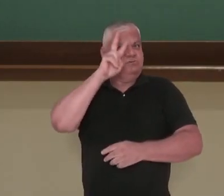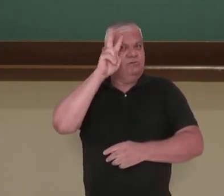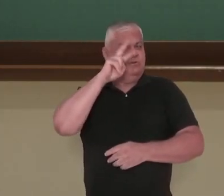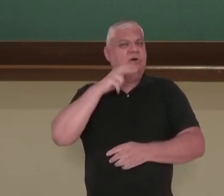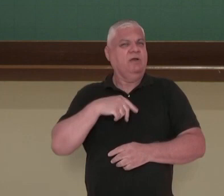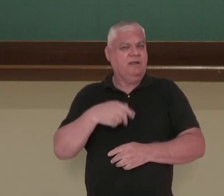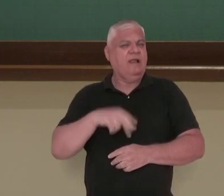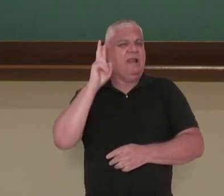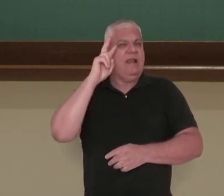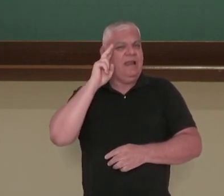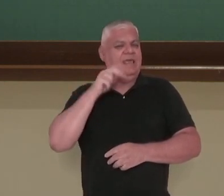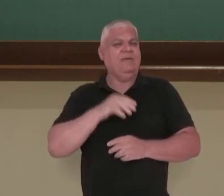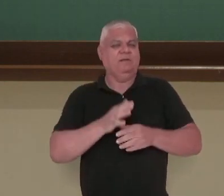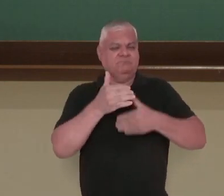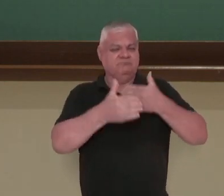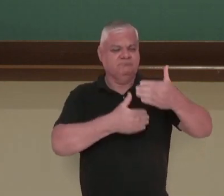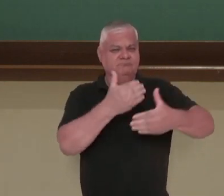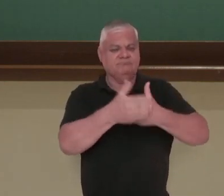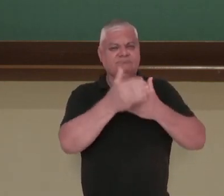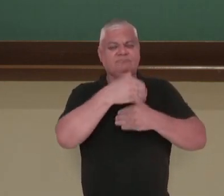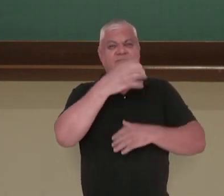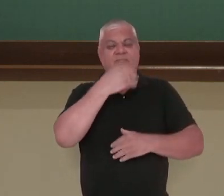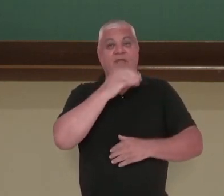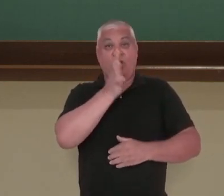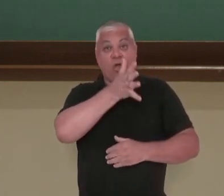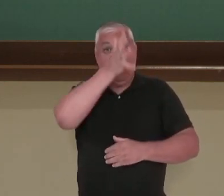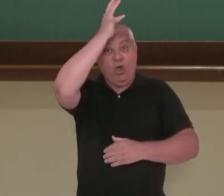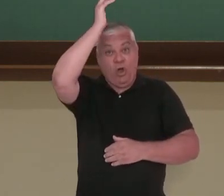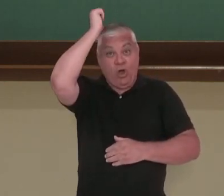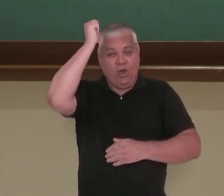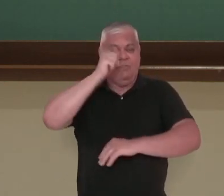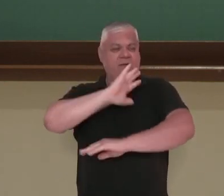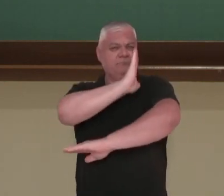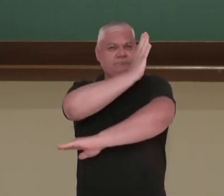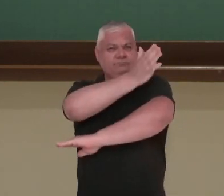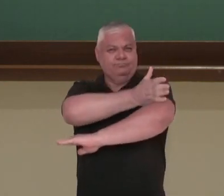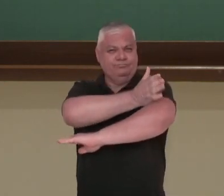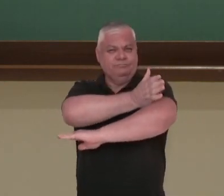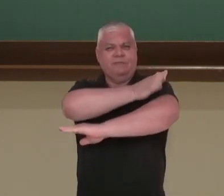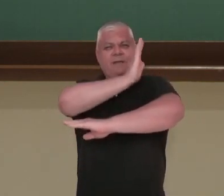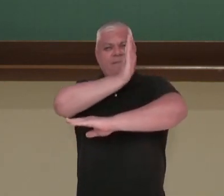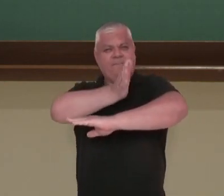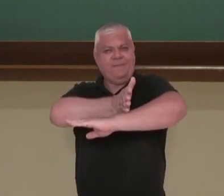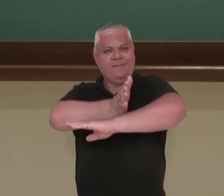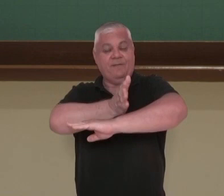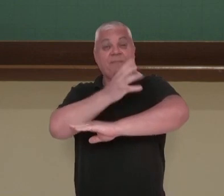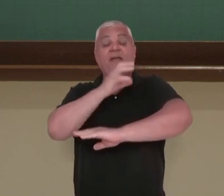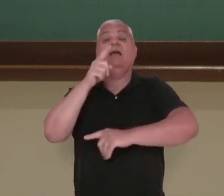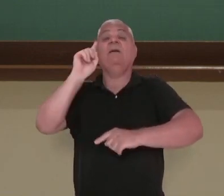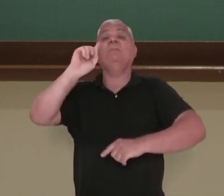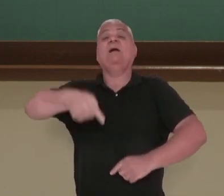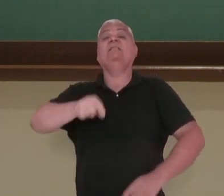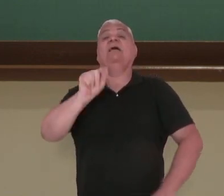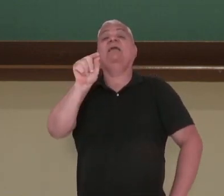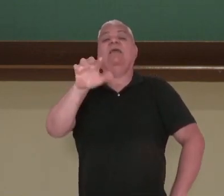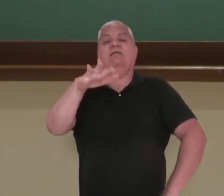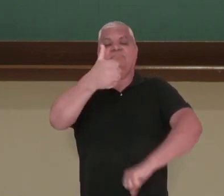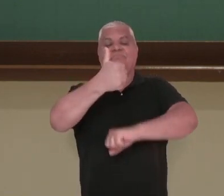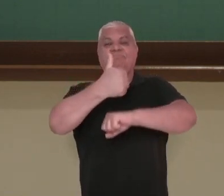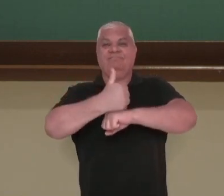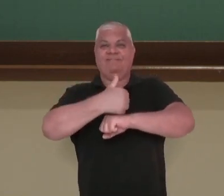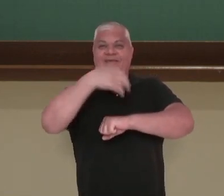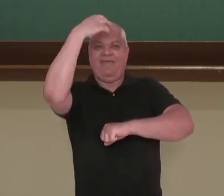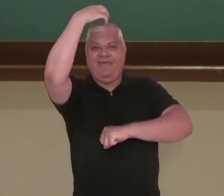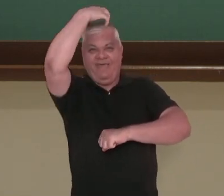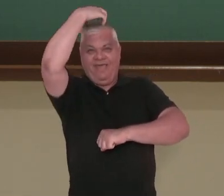período ali do Império Romano, no período aí da Idade Média até a Idade Moderna, o rei era o rei absolutista, ele era